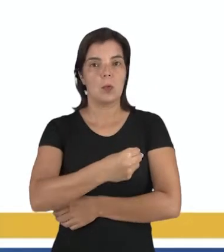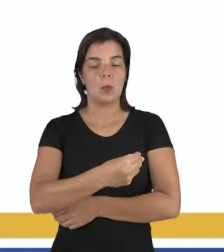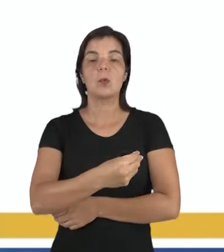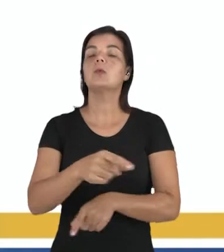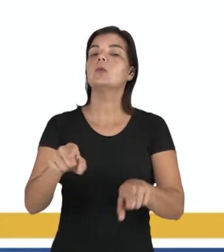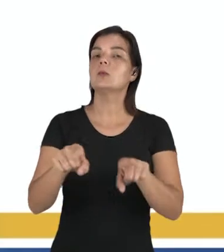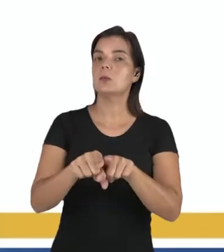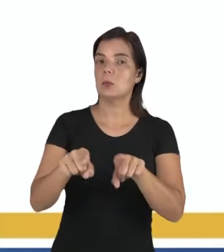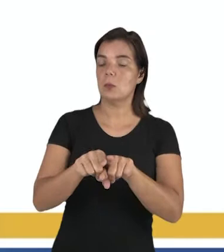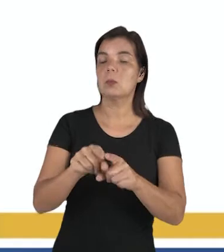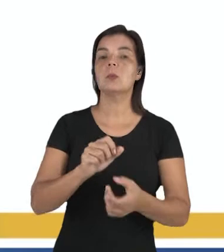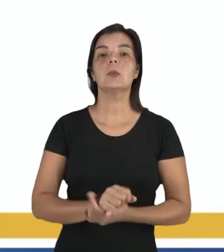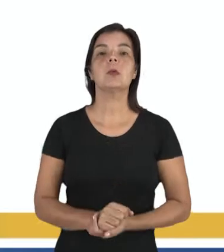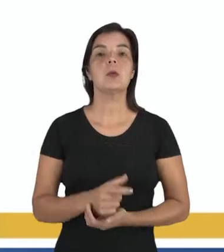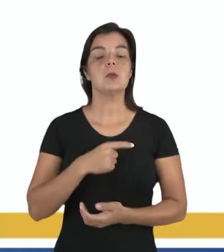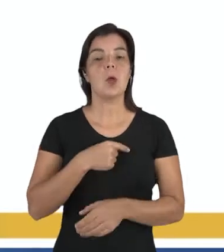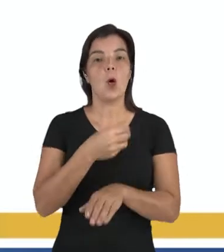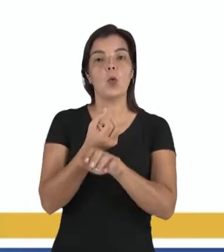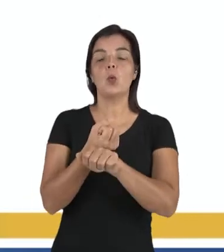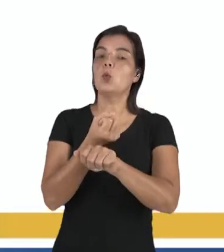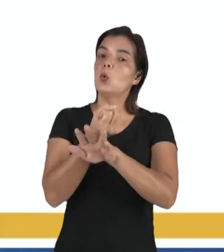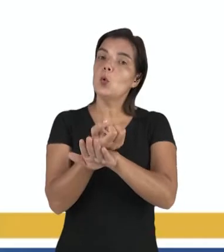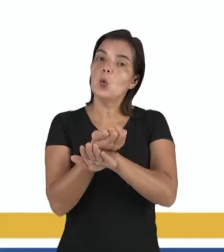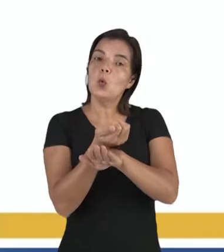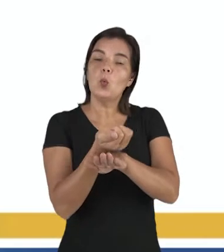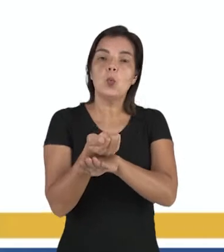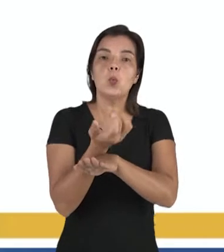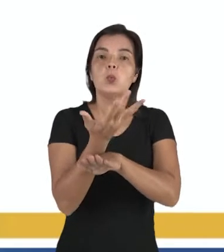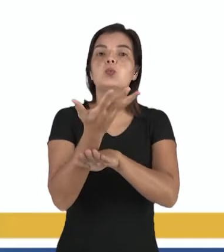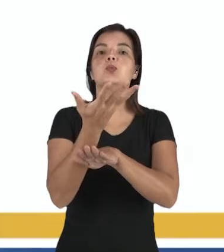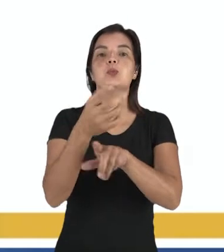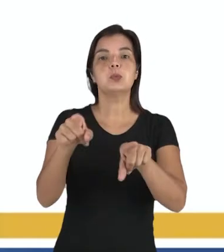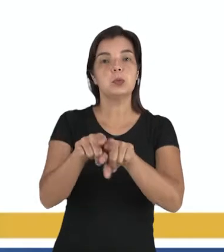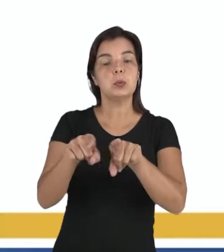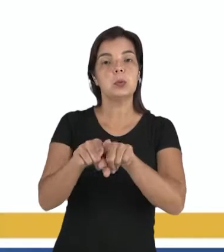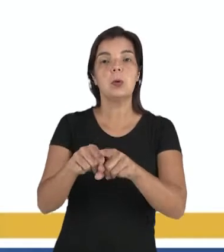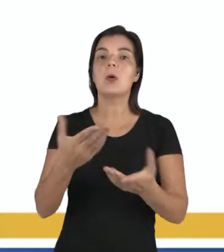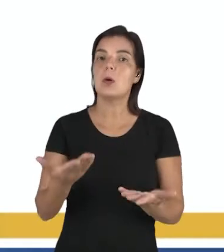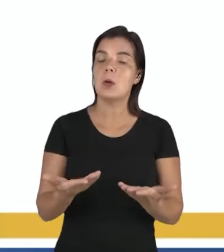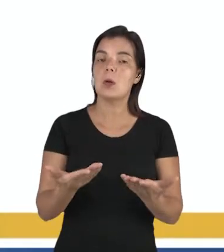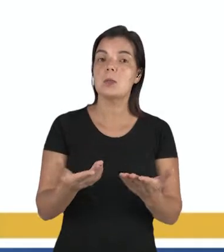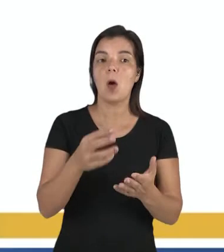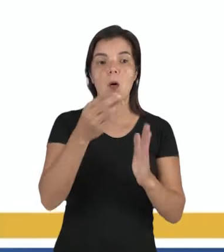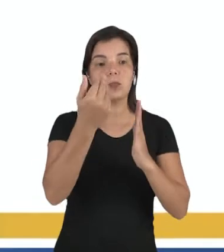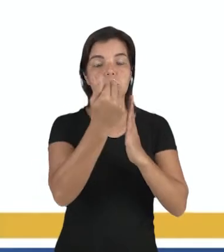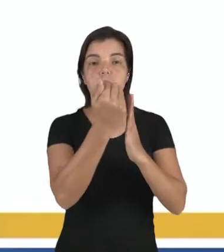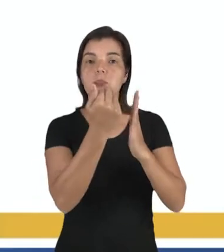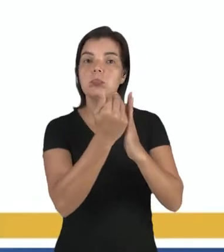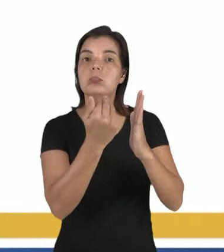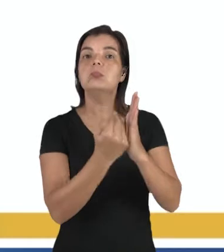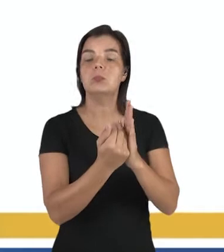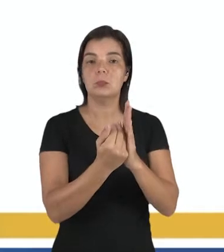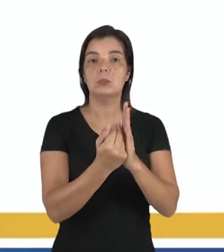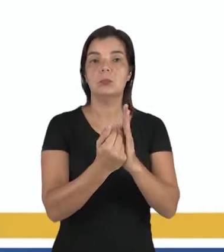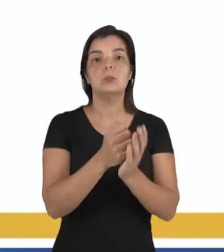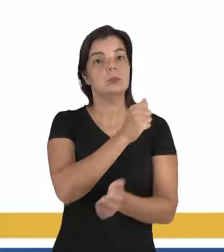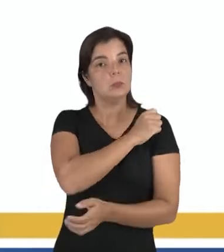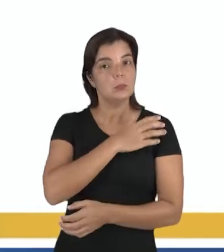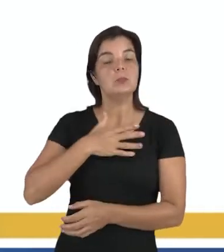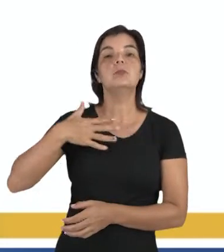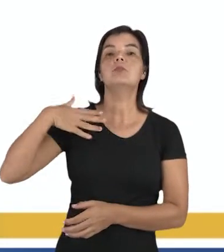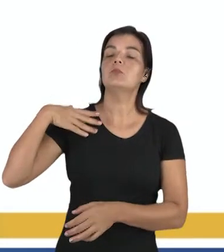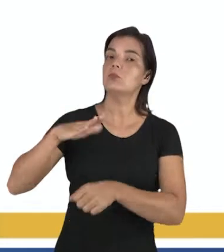dentro dela, então a baleia é um mamífero. Então a classificação das espécies, Aristóteles deu